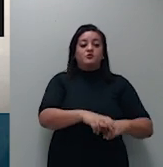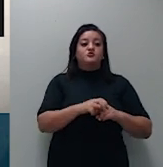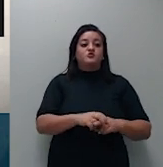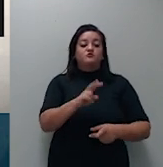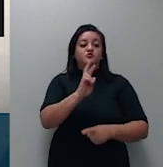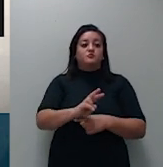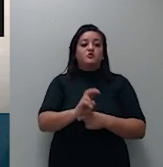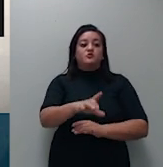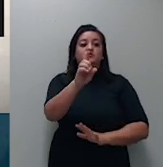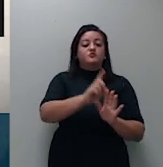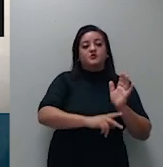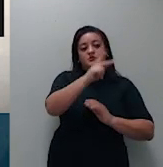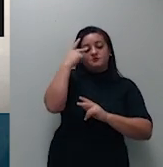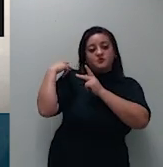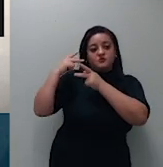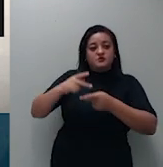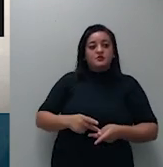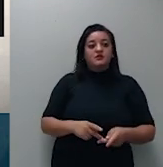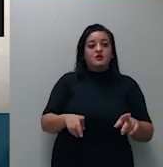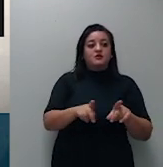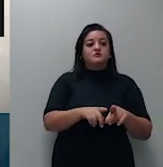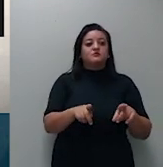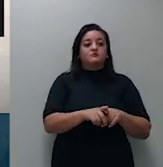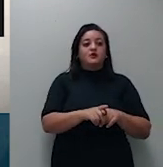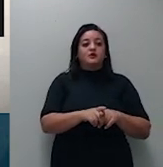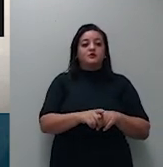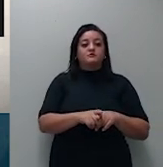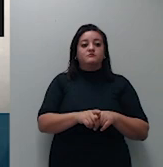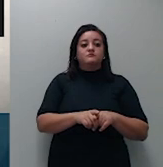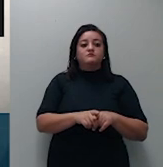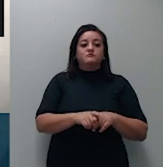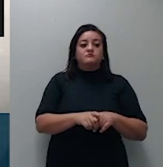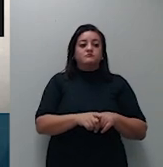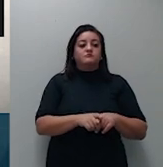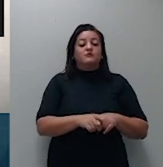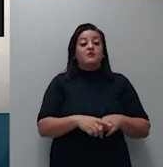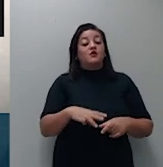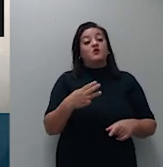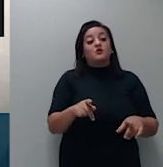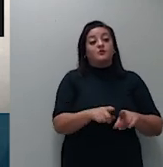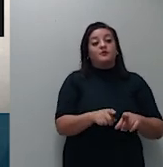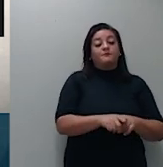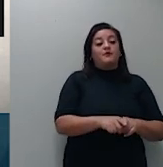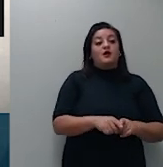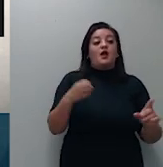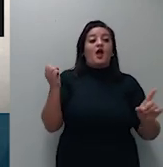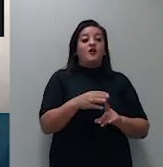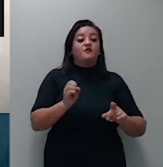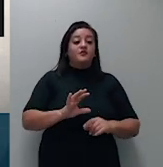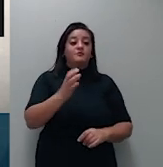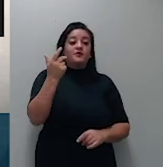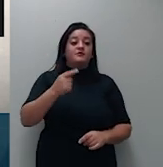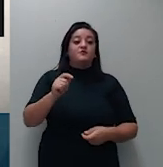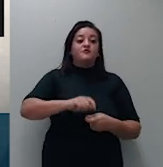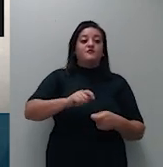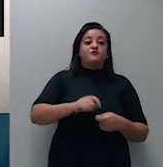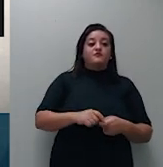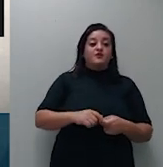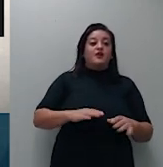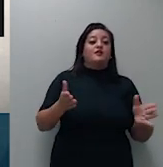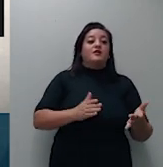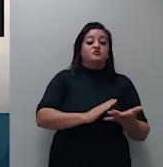proteger os direitos dos acessórios daqueles herdeiros e terceiros afetados pela decisão